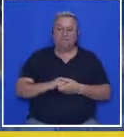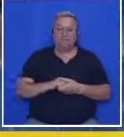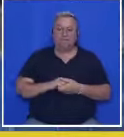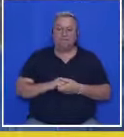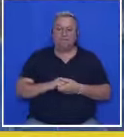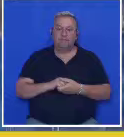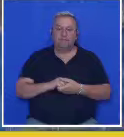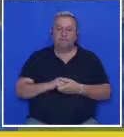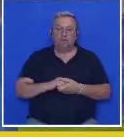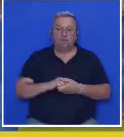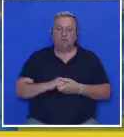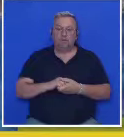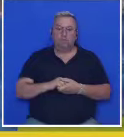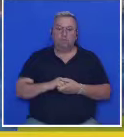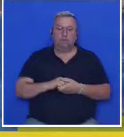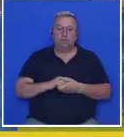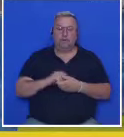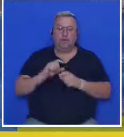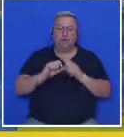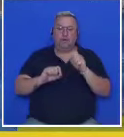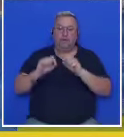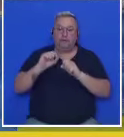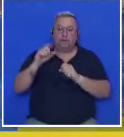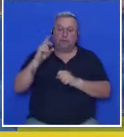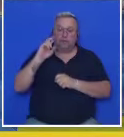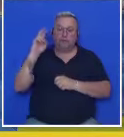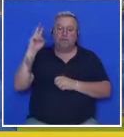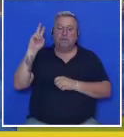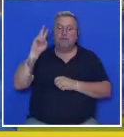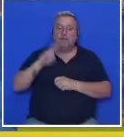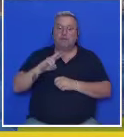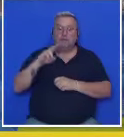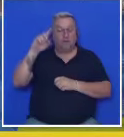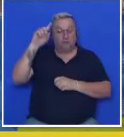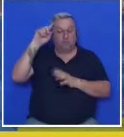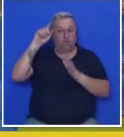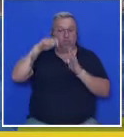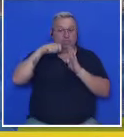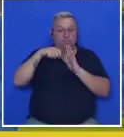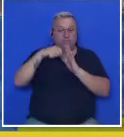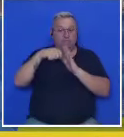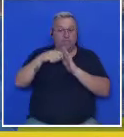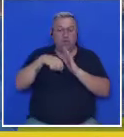Globo carregado, embaralhando 31 bolas numeradas de 01 a 31.